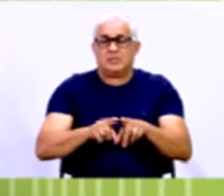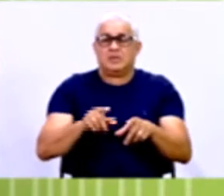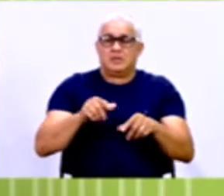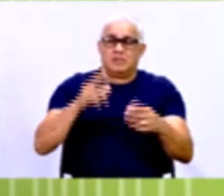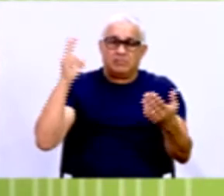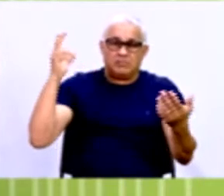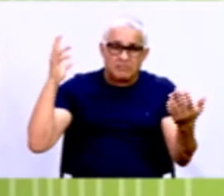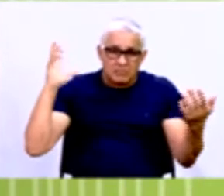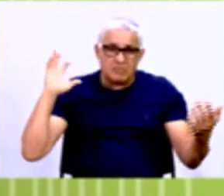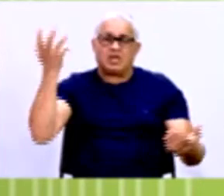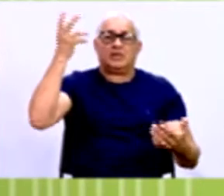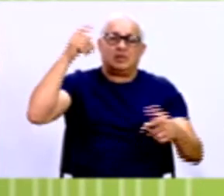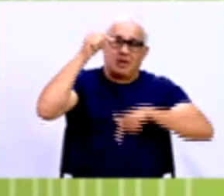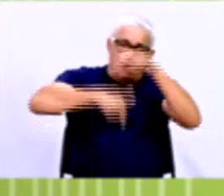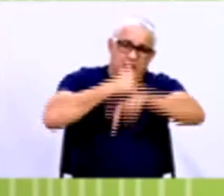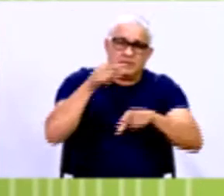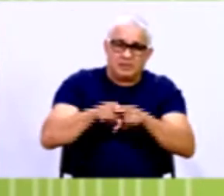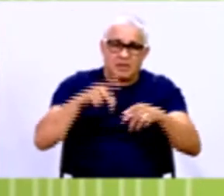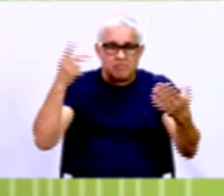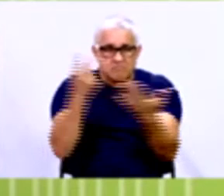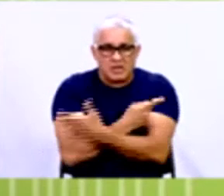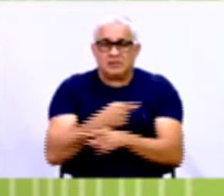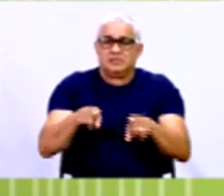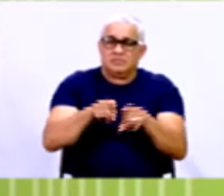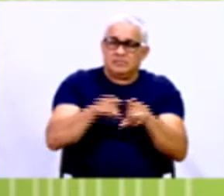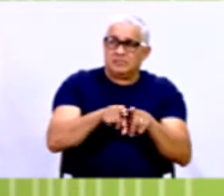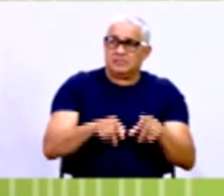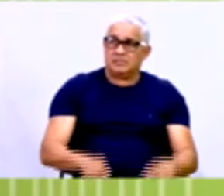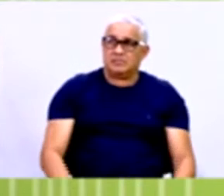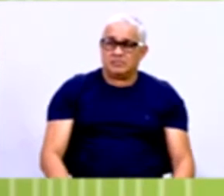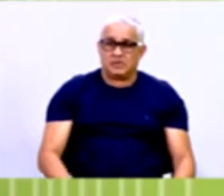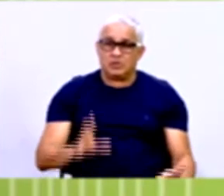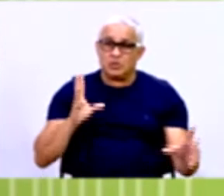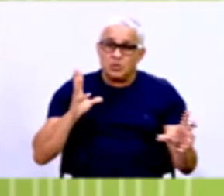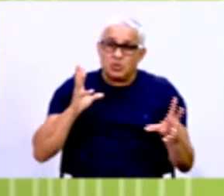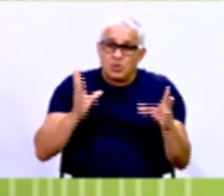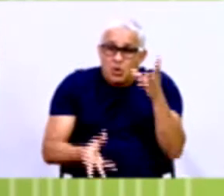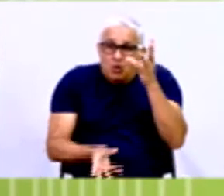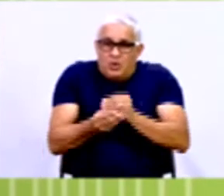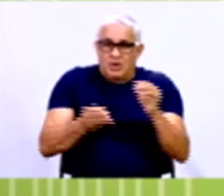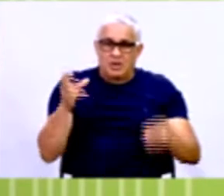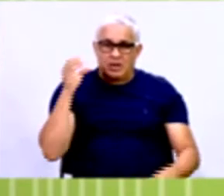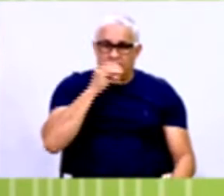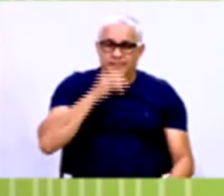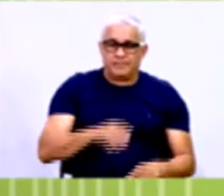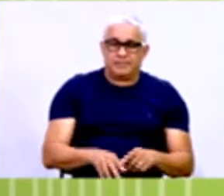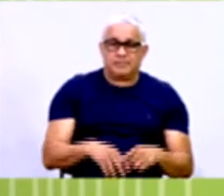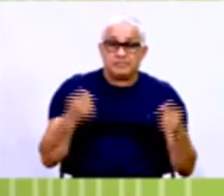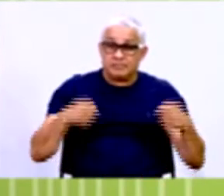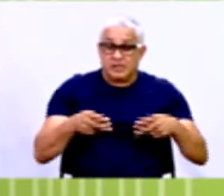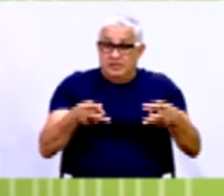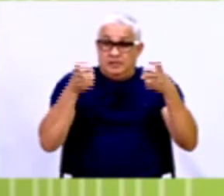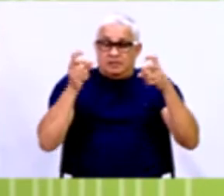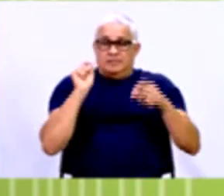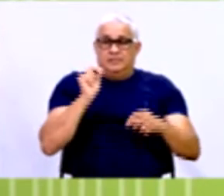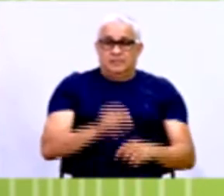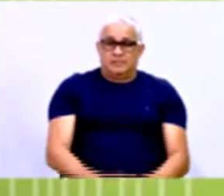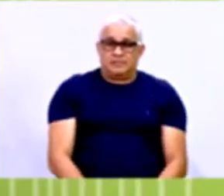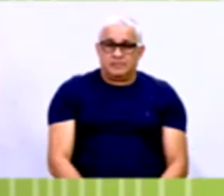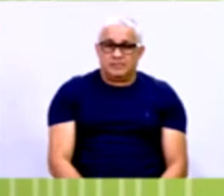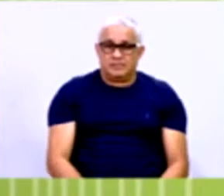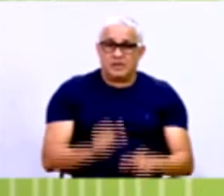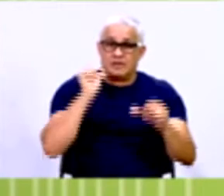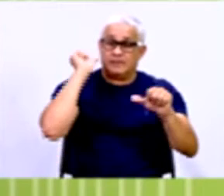essa historicidade, claro, a gente está fazendo só um resuminho aqui para vocês, nós observamos que há necessidade de